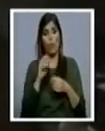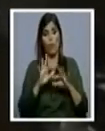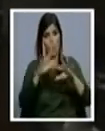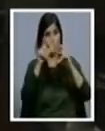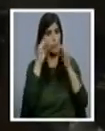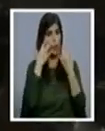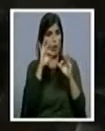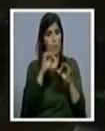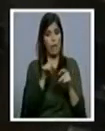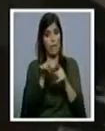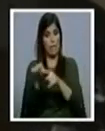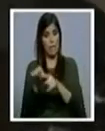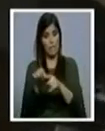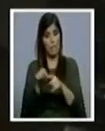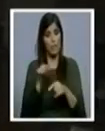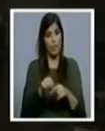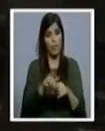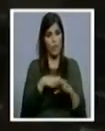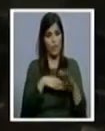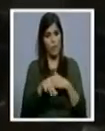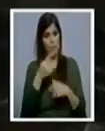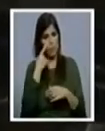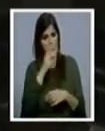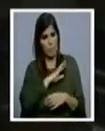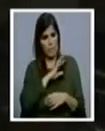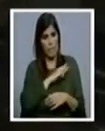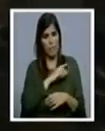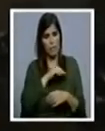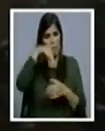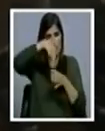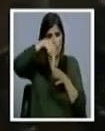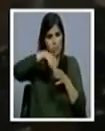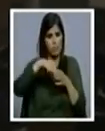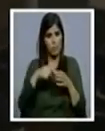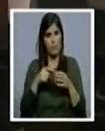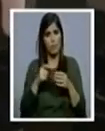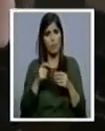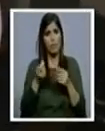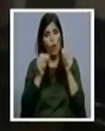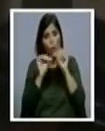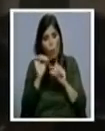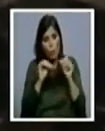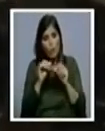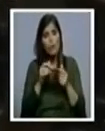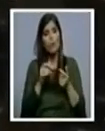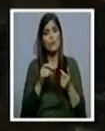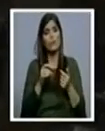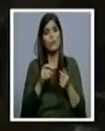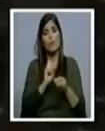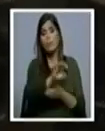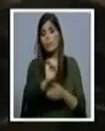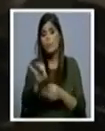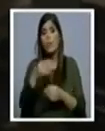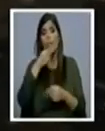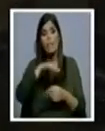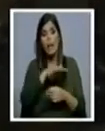normal. Neste caso, nós replicamos a experiência em que incorporamos no meio de cultura o extrato do composto, que seria para aplicar no